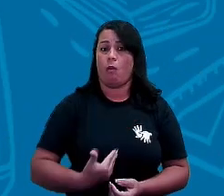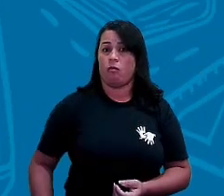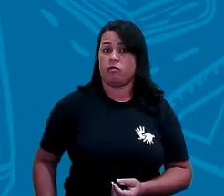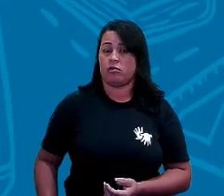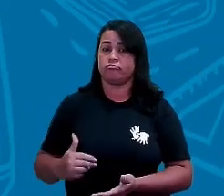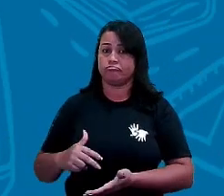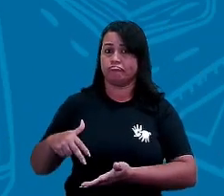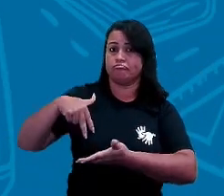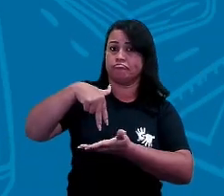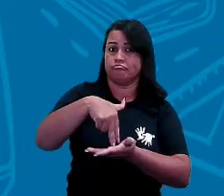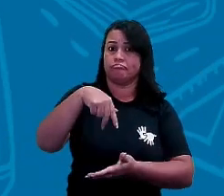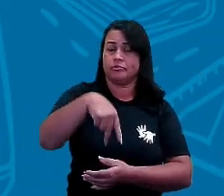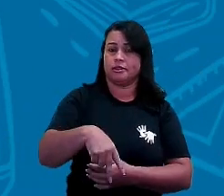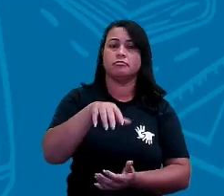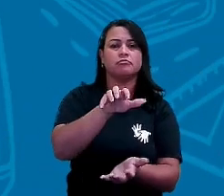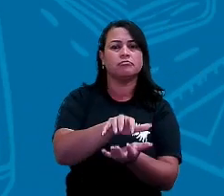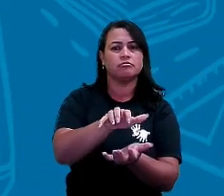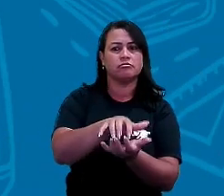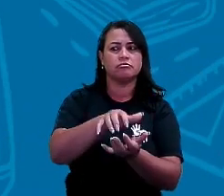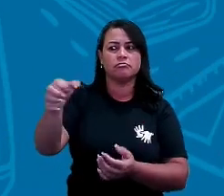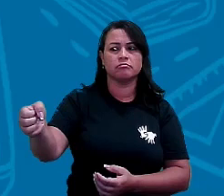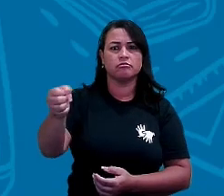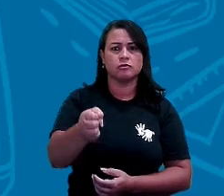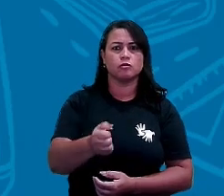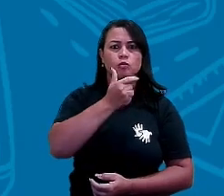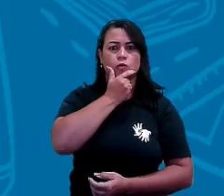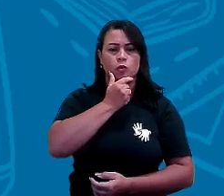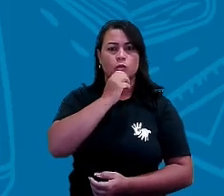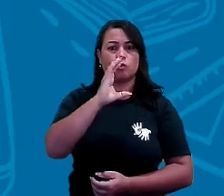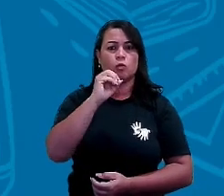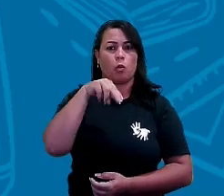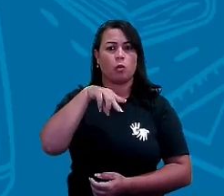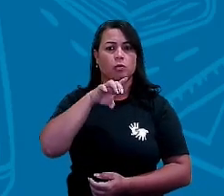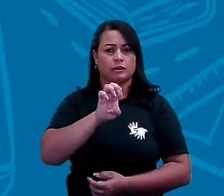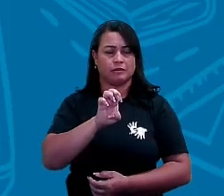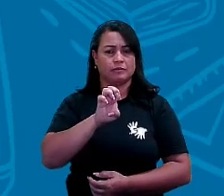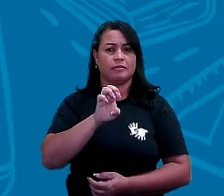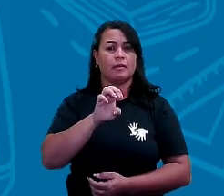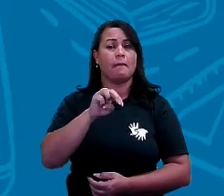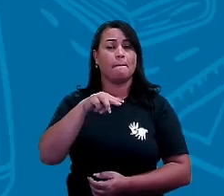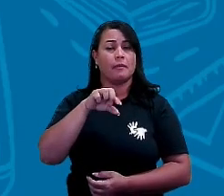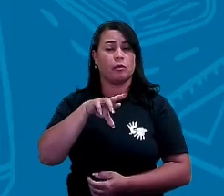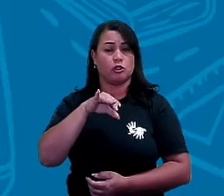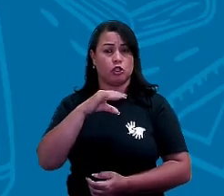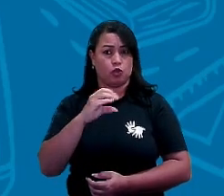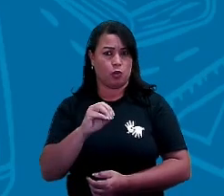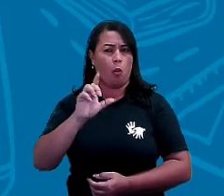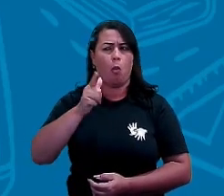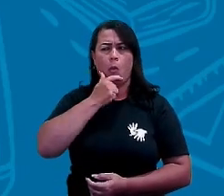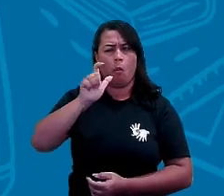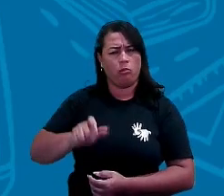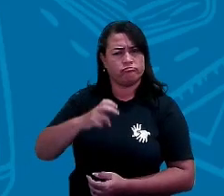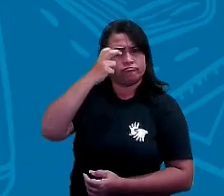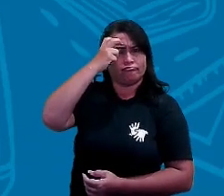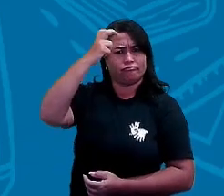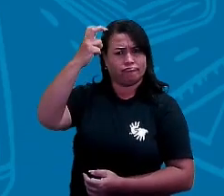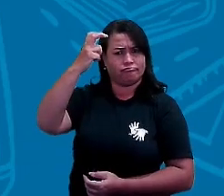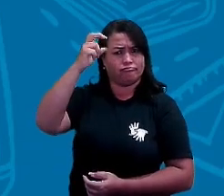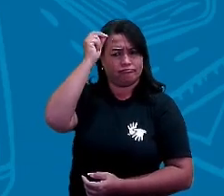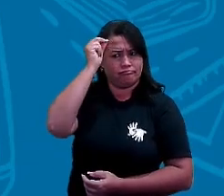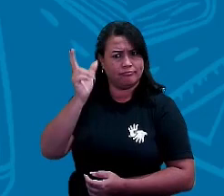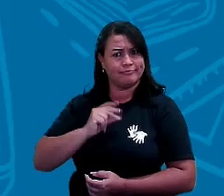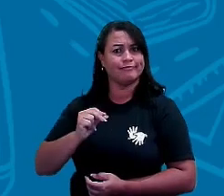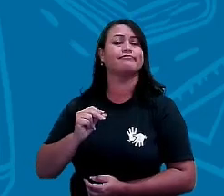a Holanda enviou o conde de Maurício de Nassau. E o conde era um homem muito inteligente e culto, ou seja, muito